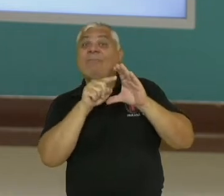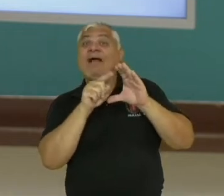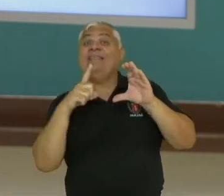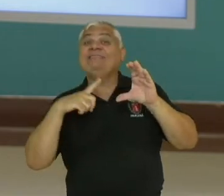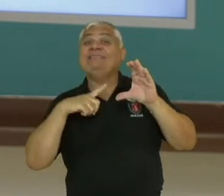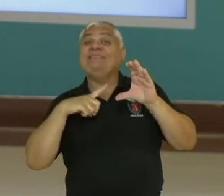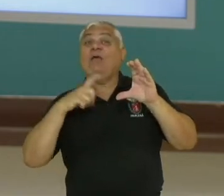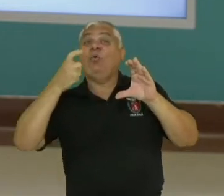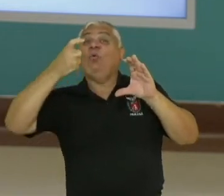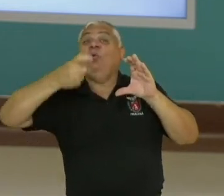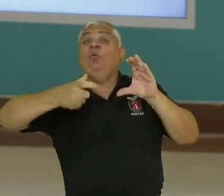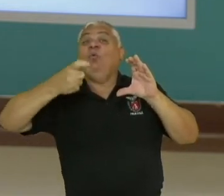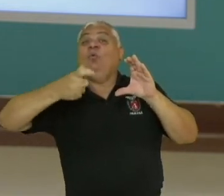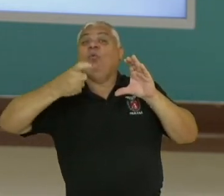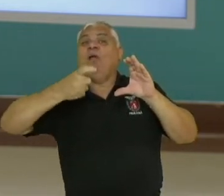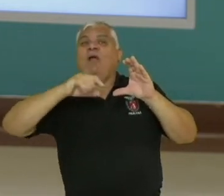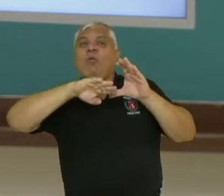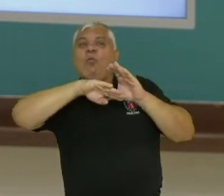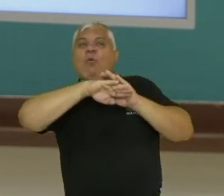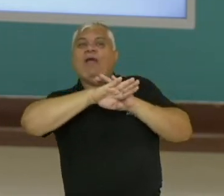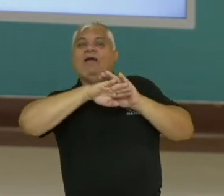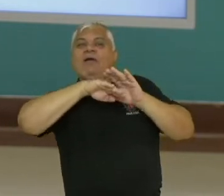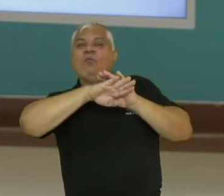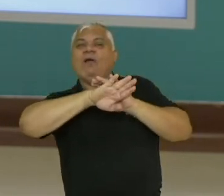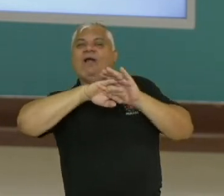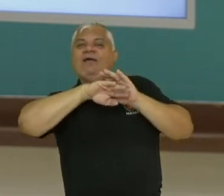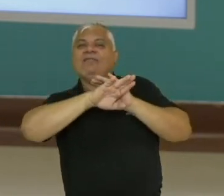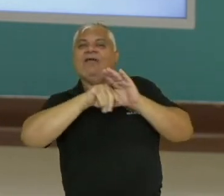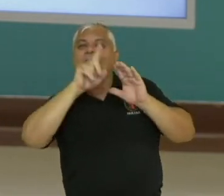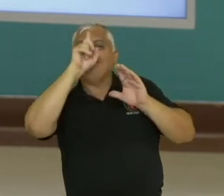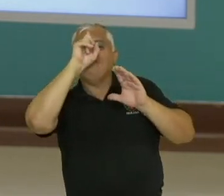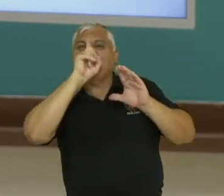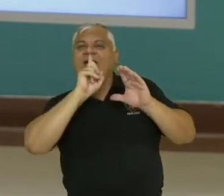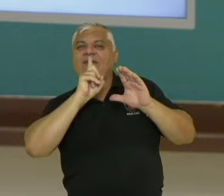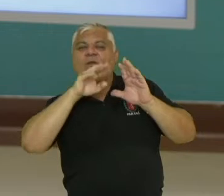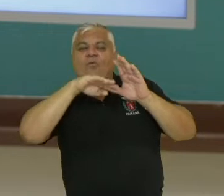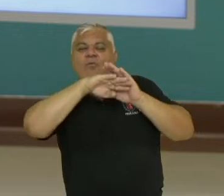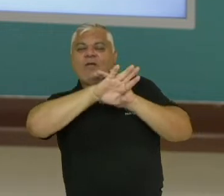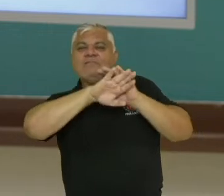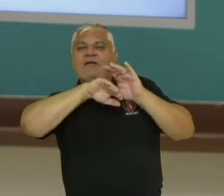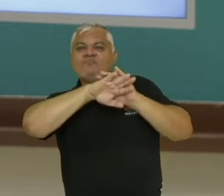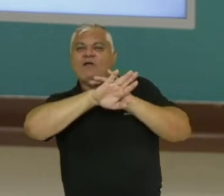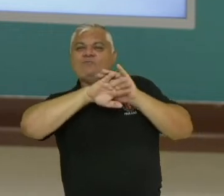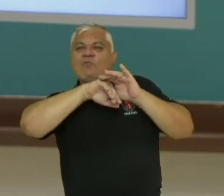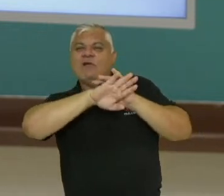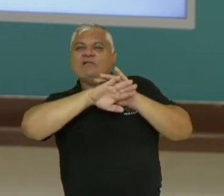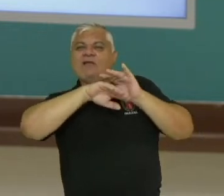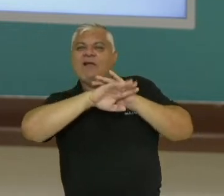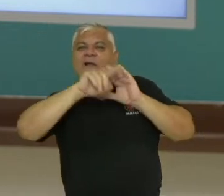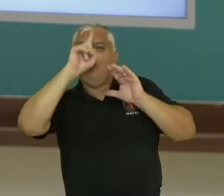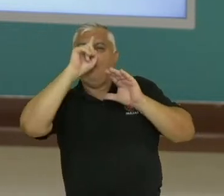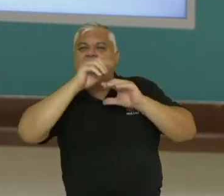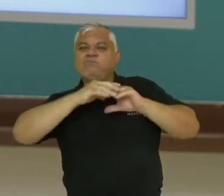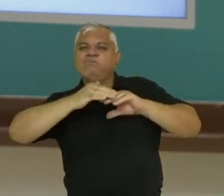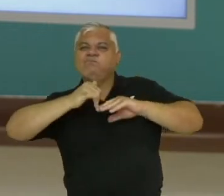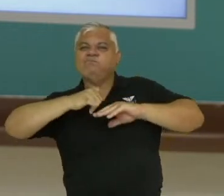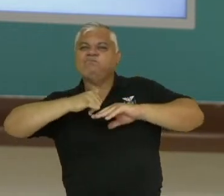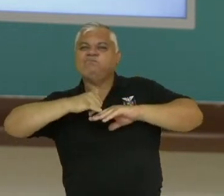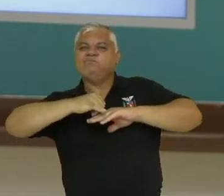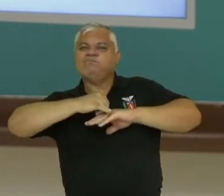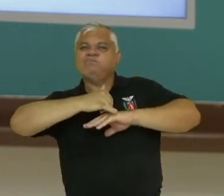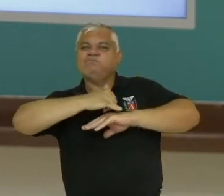uma região onde ele vai guardar a gordura. Quanto mais ela guarda, ela vai ter um